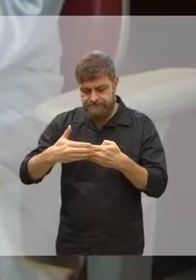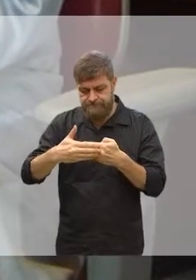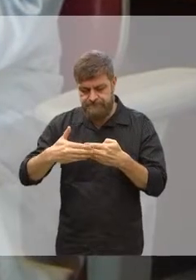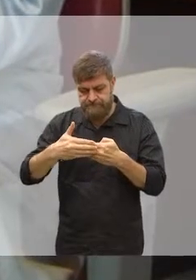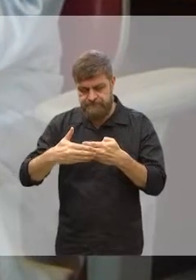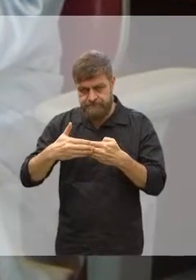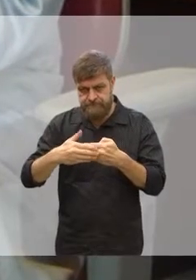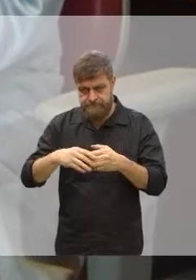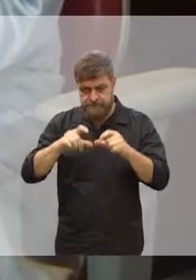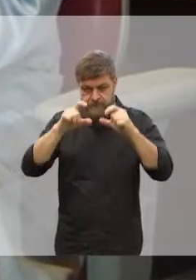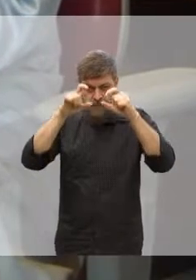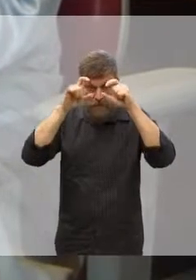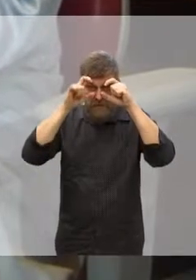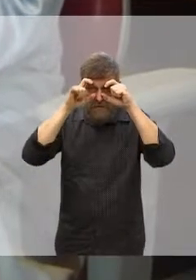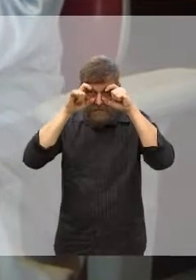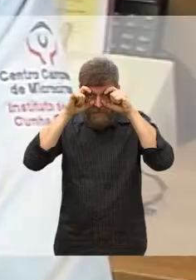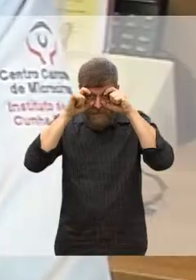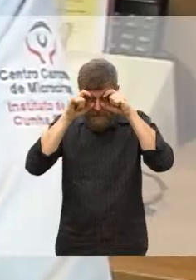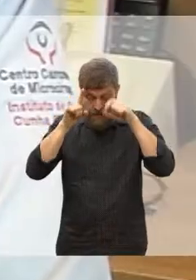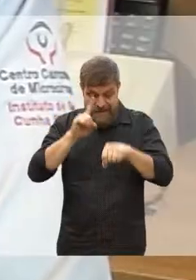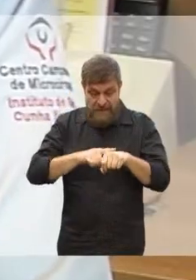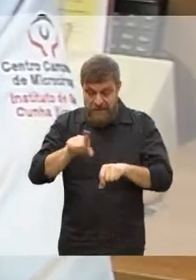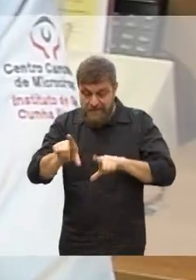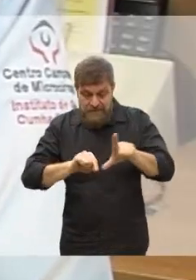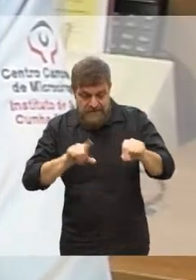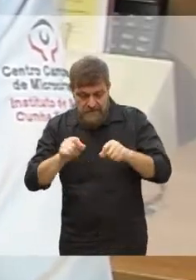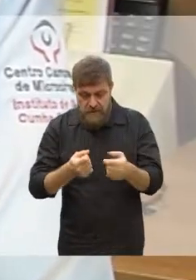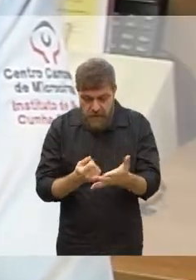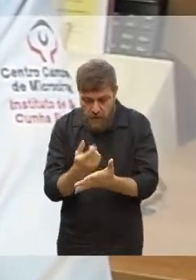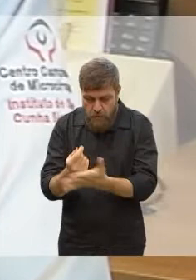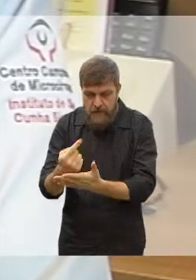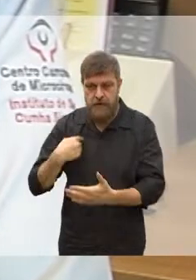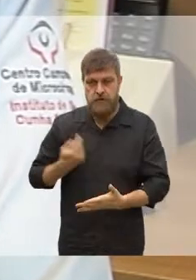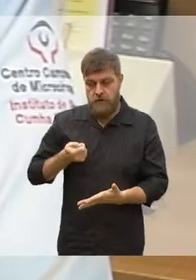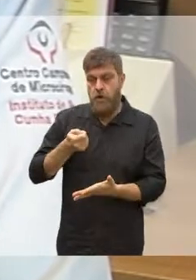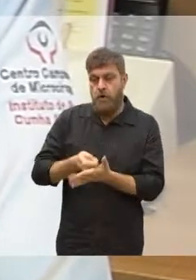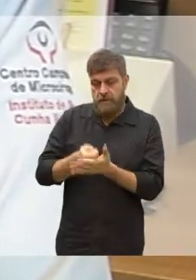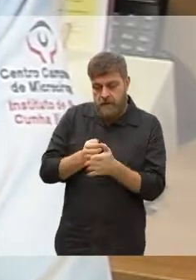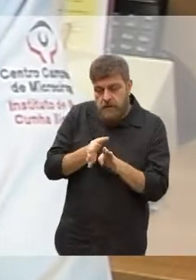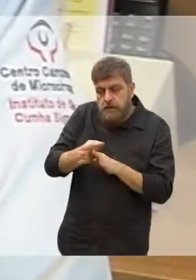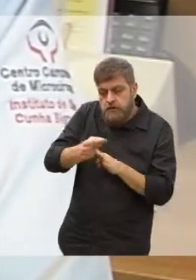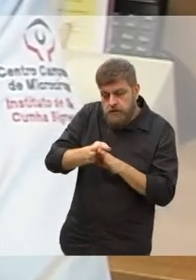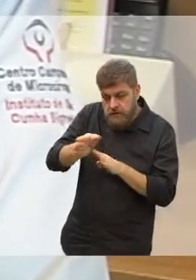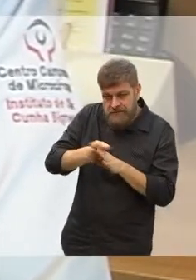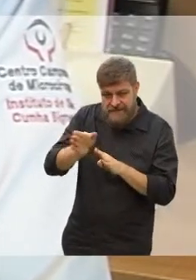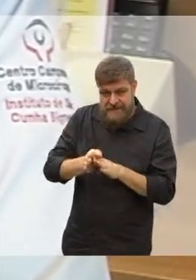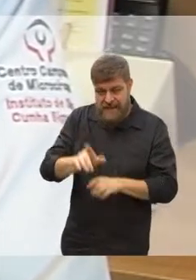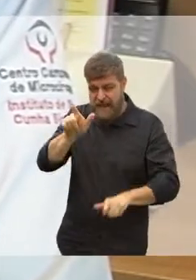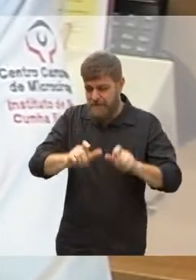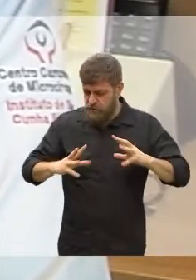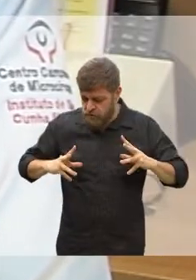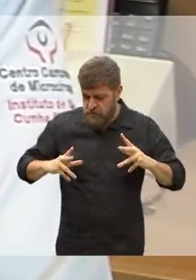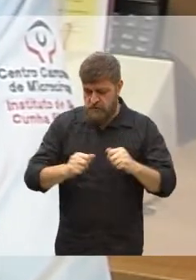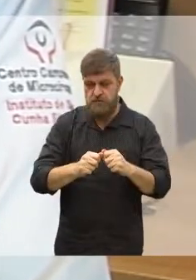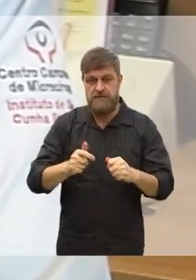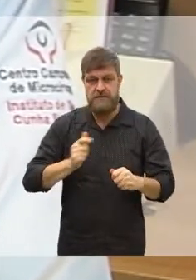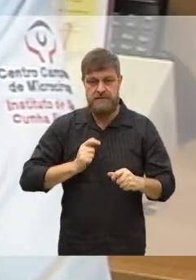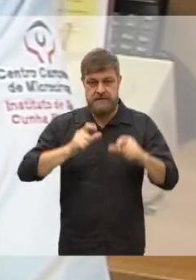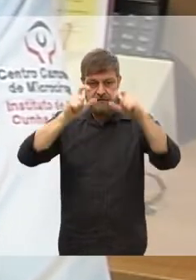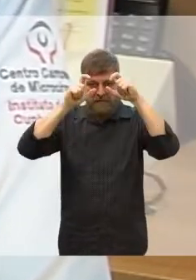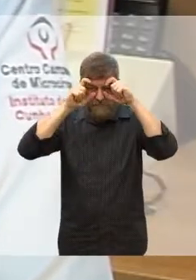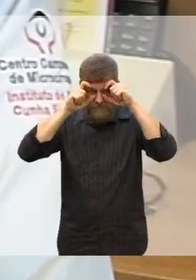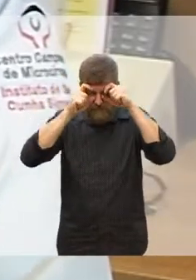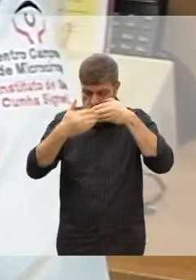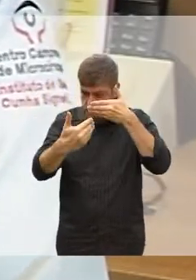de filtro na escolha na ótica. Mas nós já obrigatoriamente recomendamos que todos os pacientes façam esse tipo de